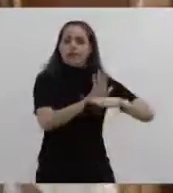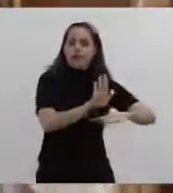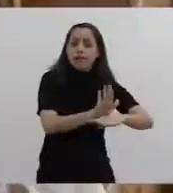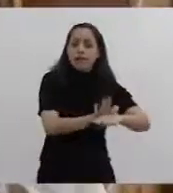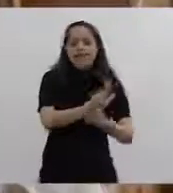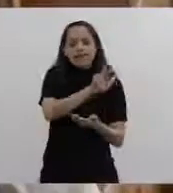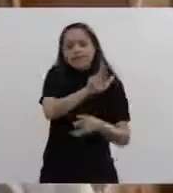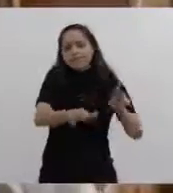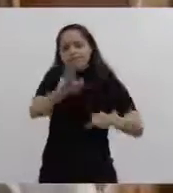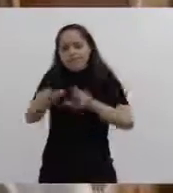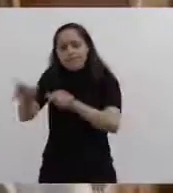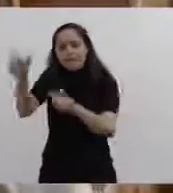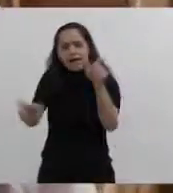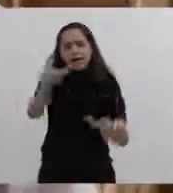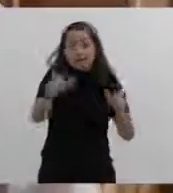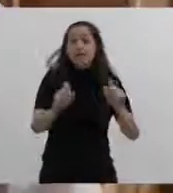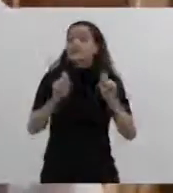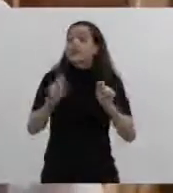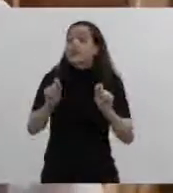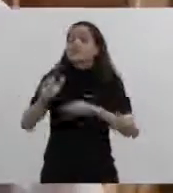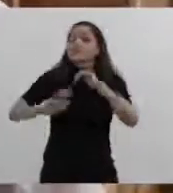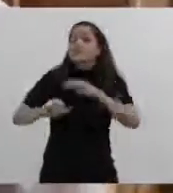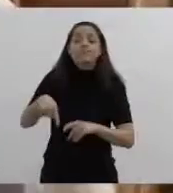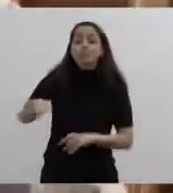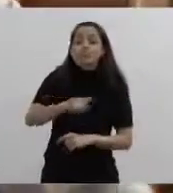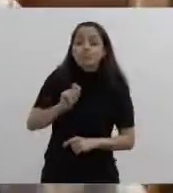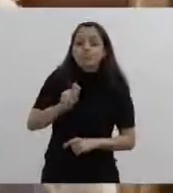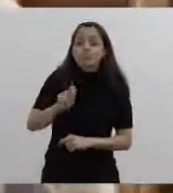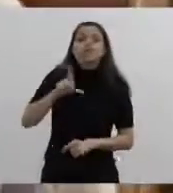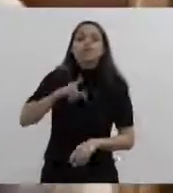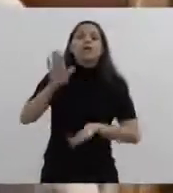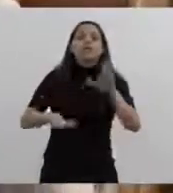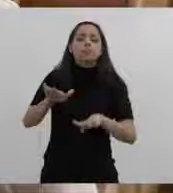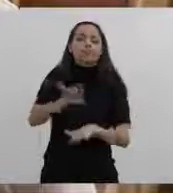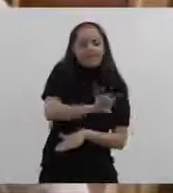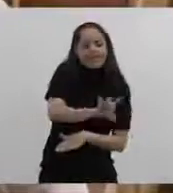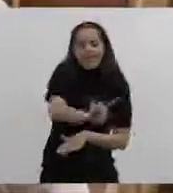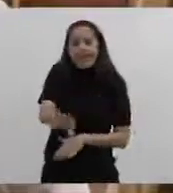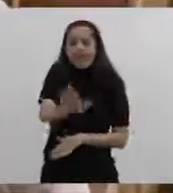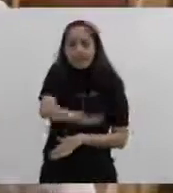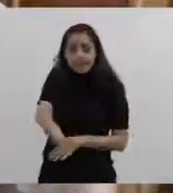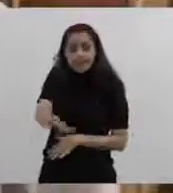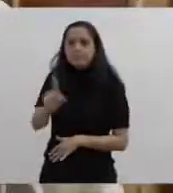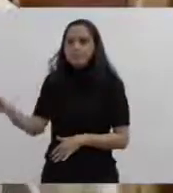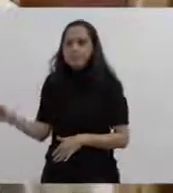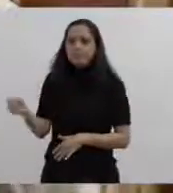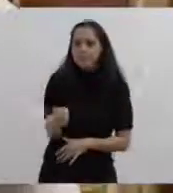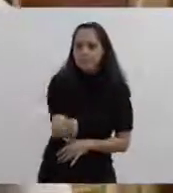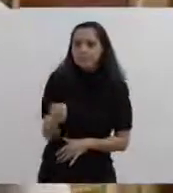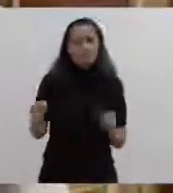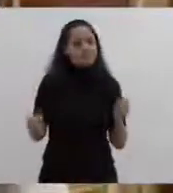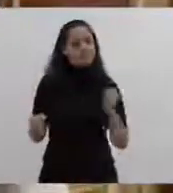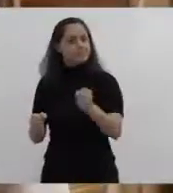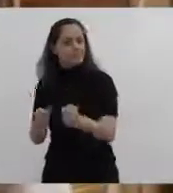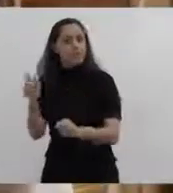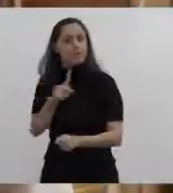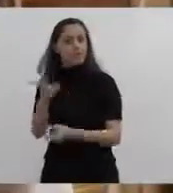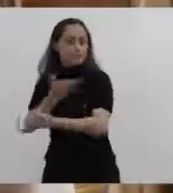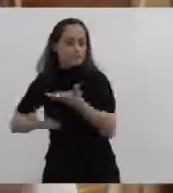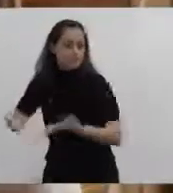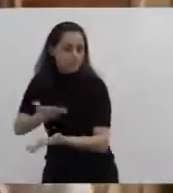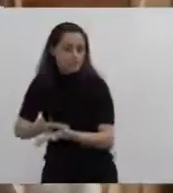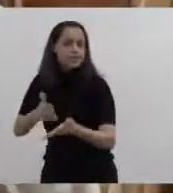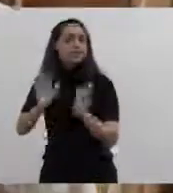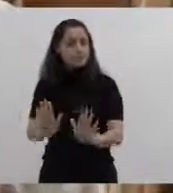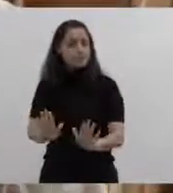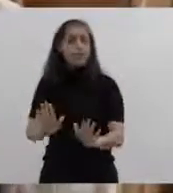resultados que ela possa atingir. Esse é um trabalho muito articulado realizado com as escolas de educação especial. Max